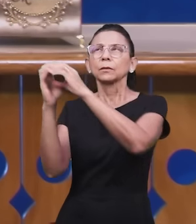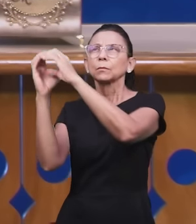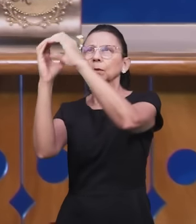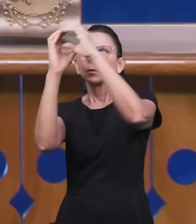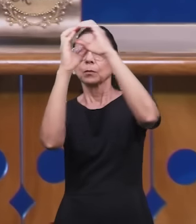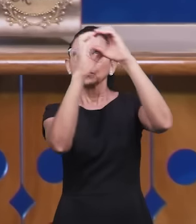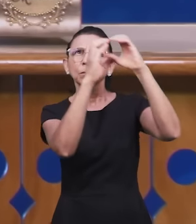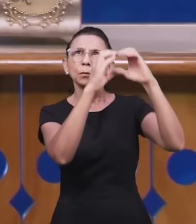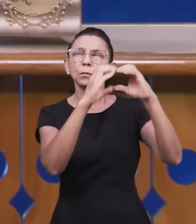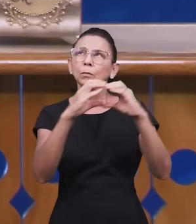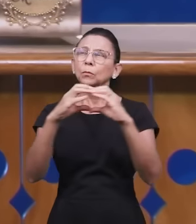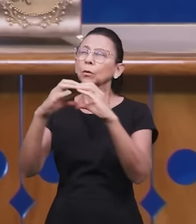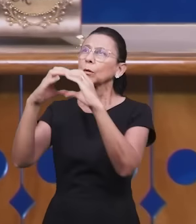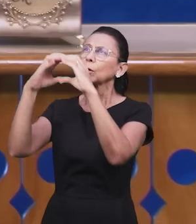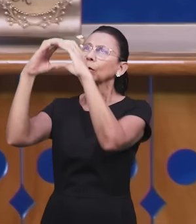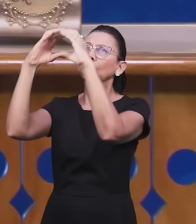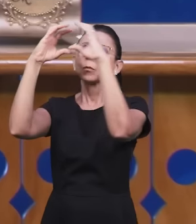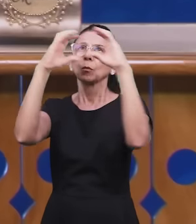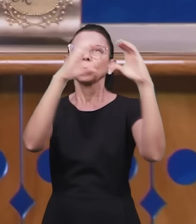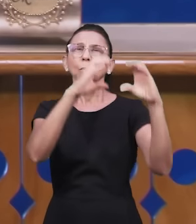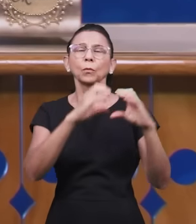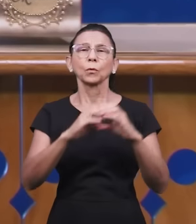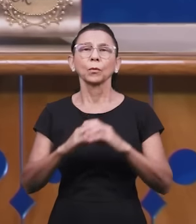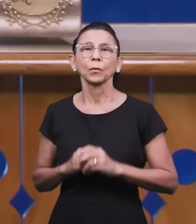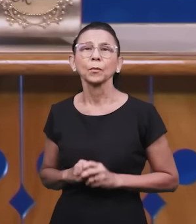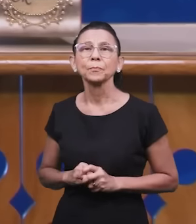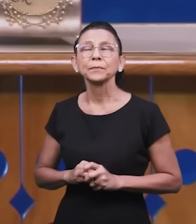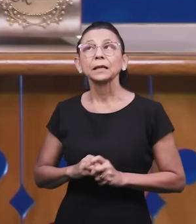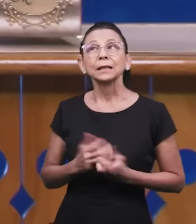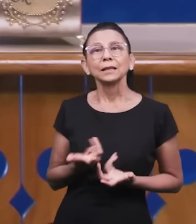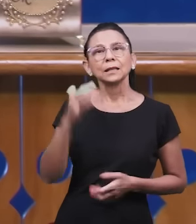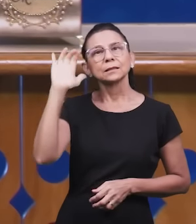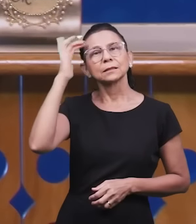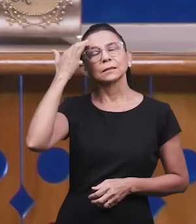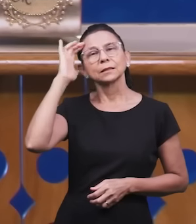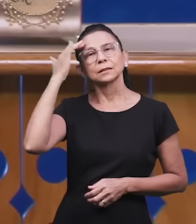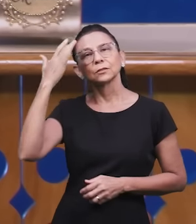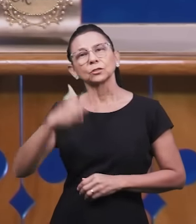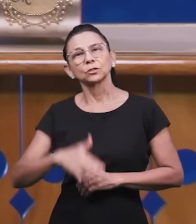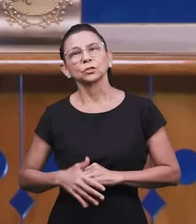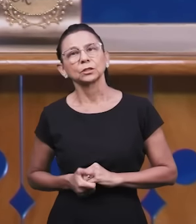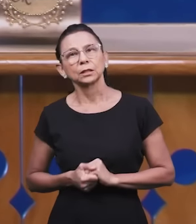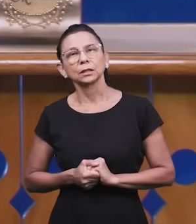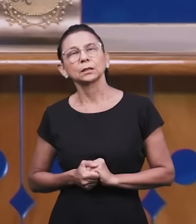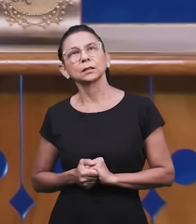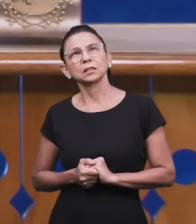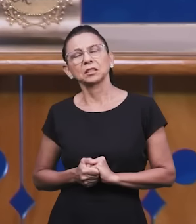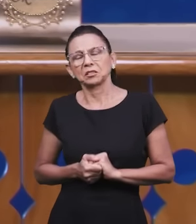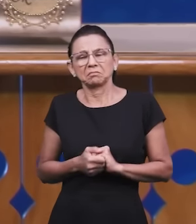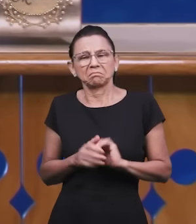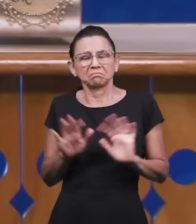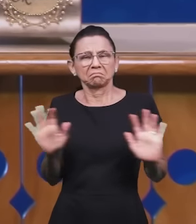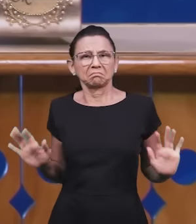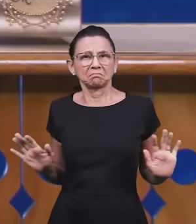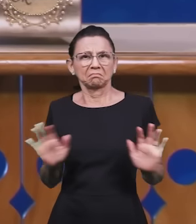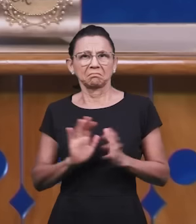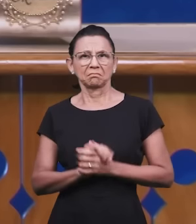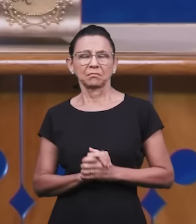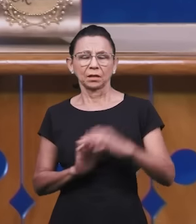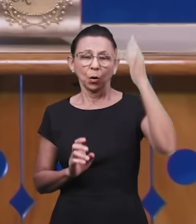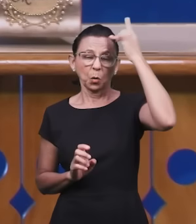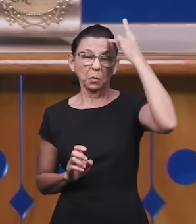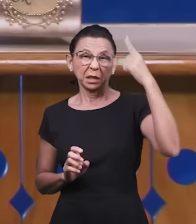entendiam que o homem era um ser a mais no universo, mostrava a pequenez do homem, como o